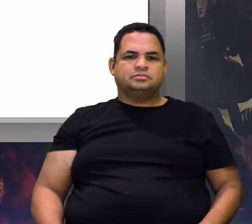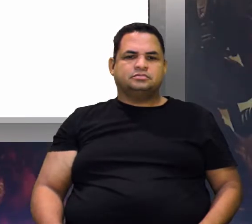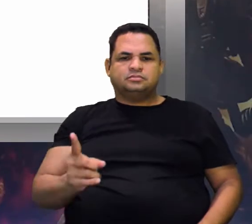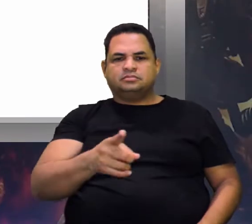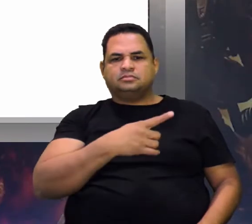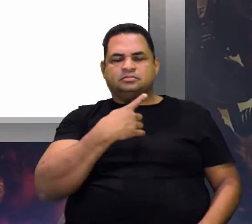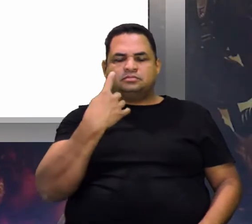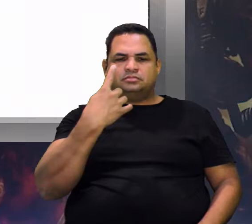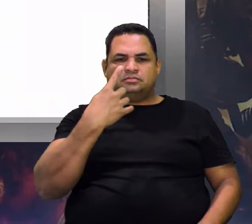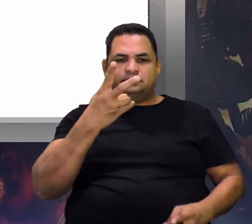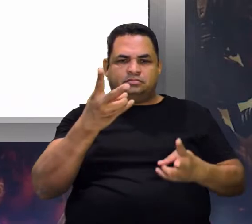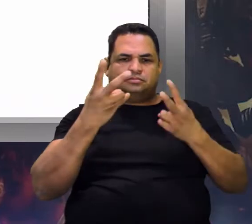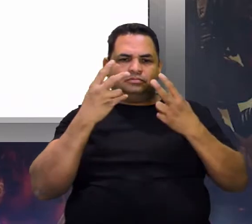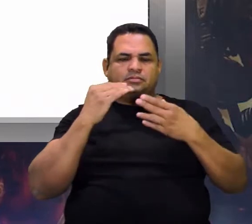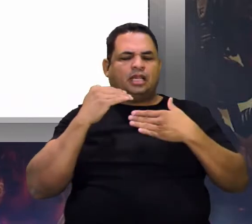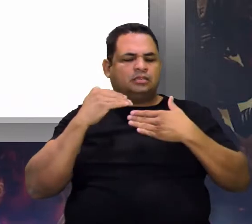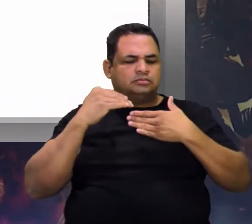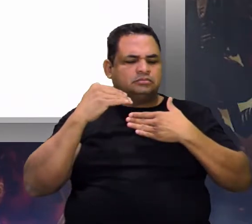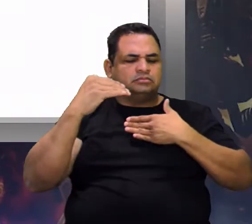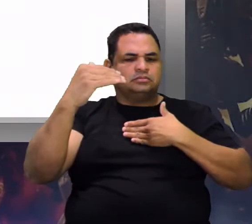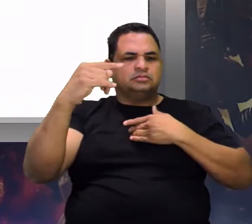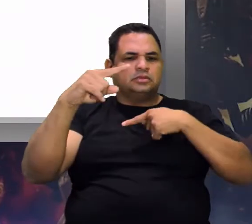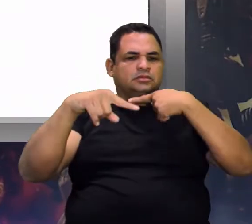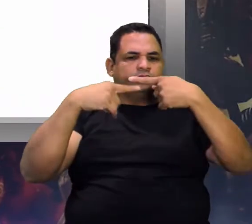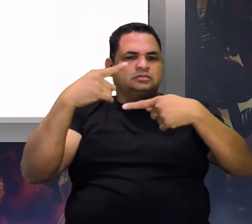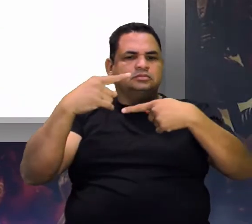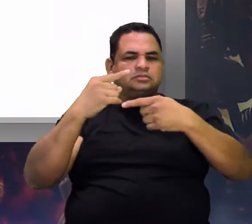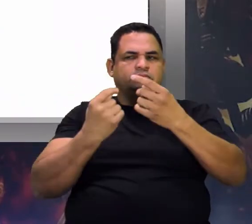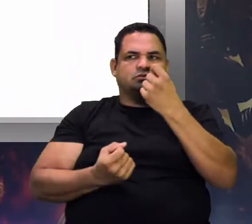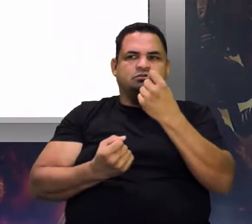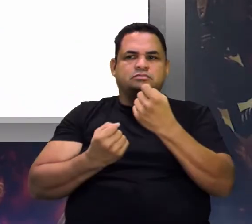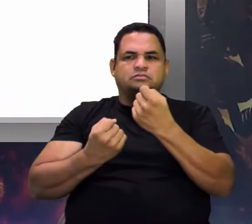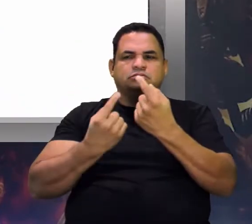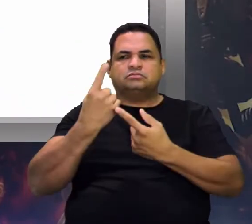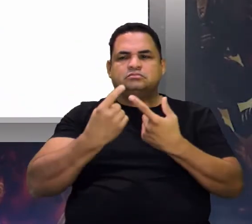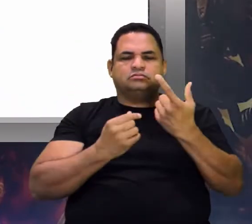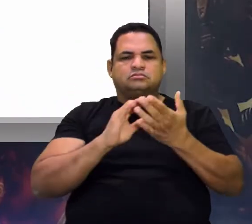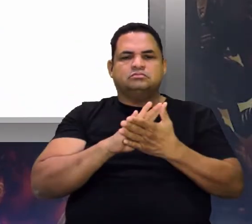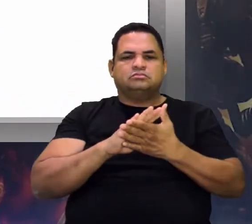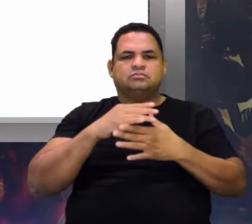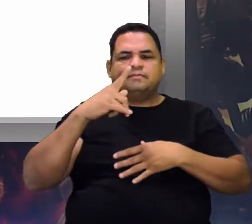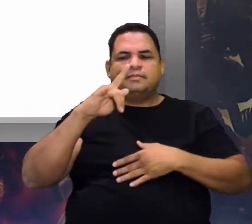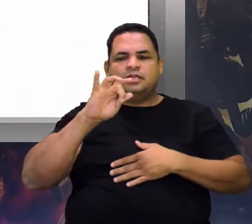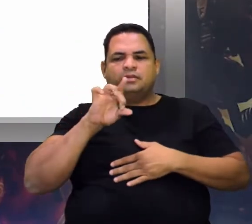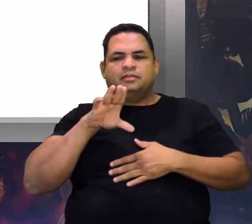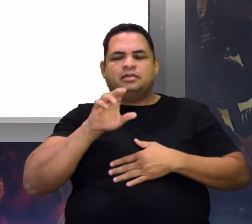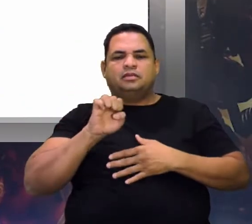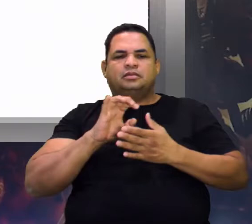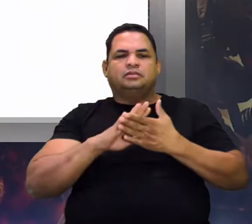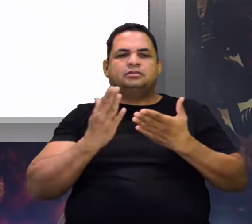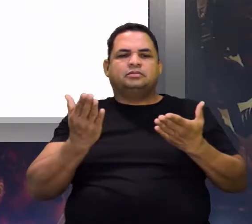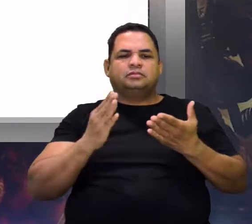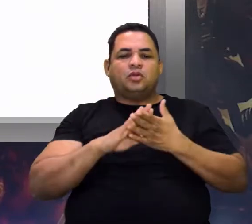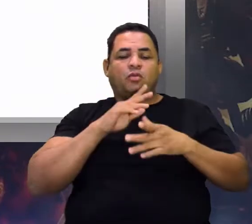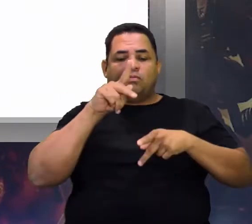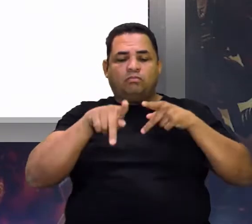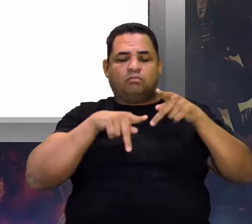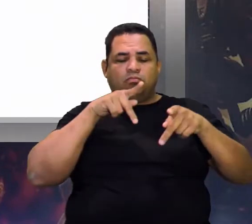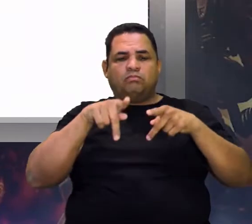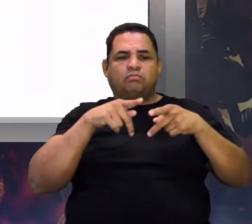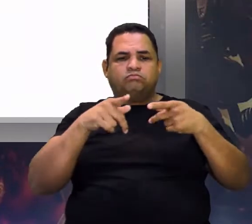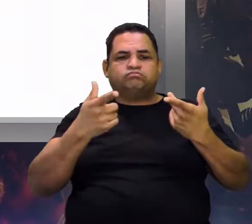Nós vamos perceber que lá na frente, algumas vezes a plebe, ou seja, o povo